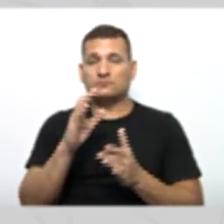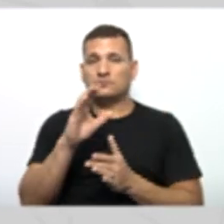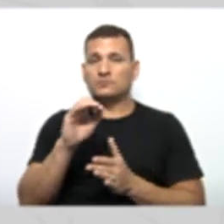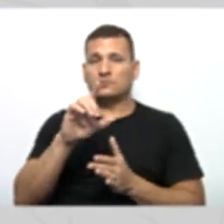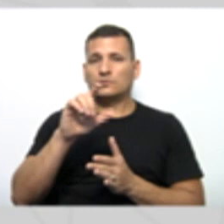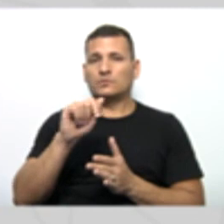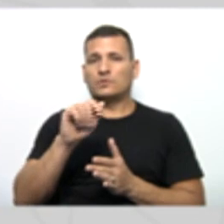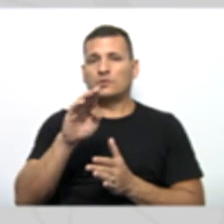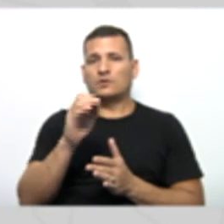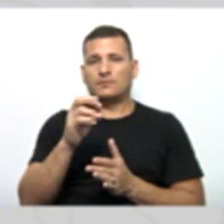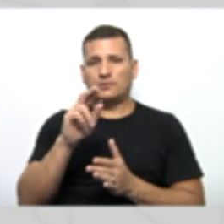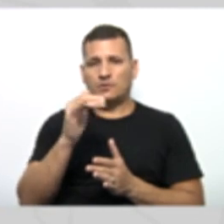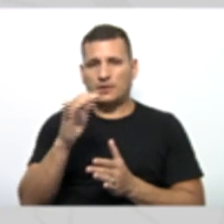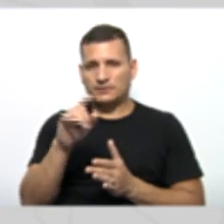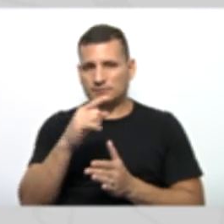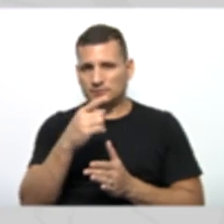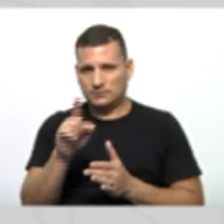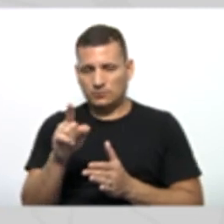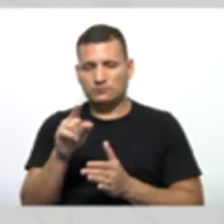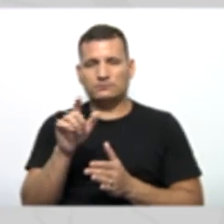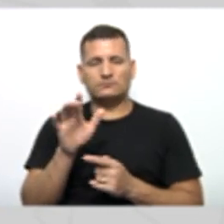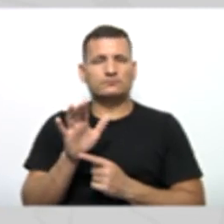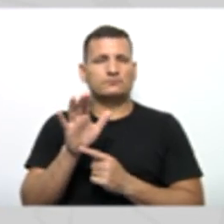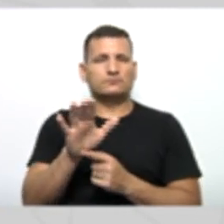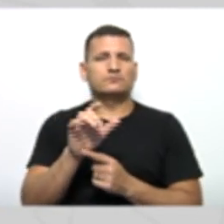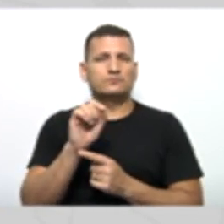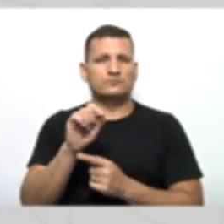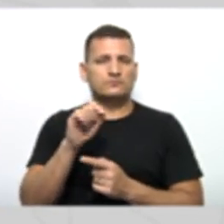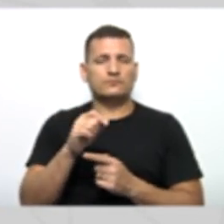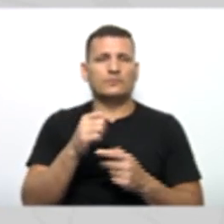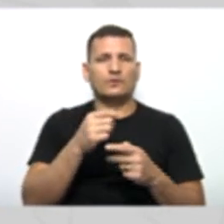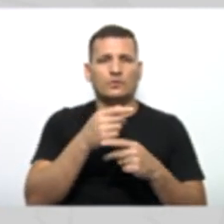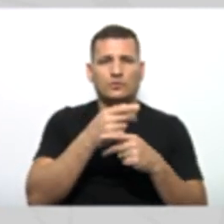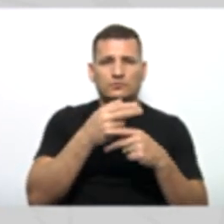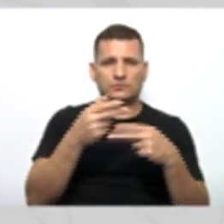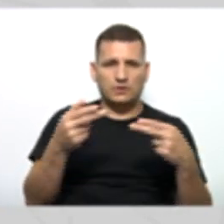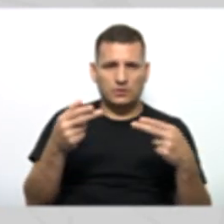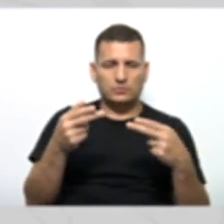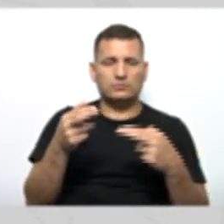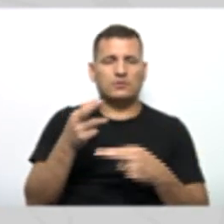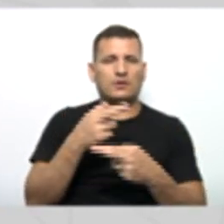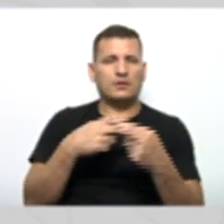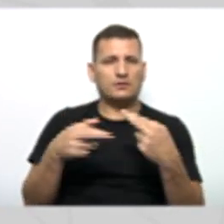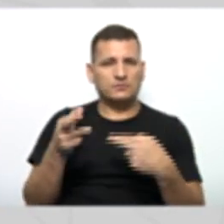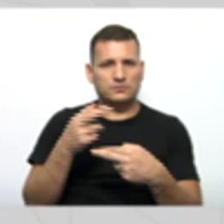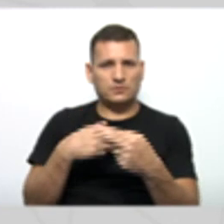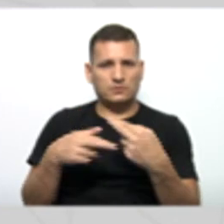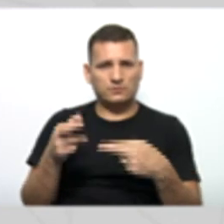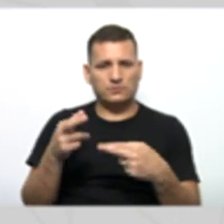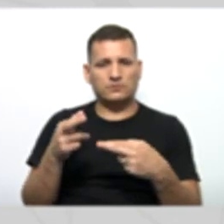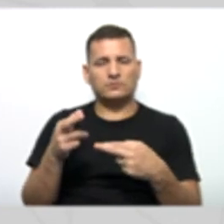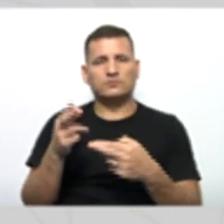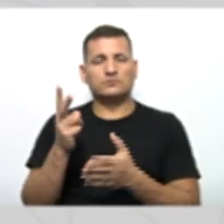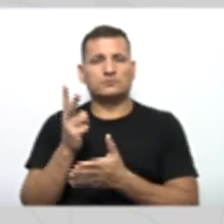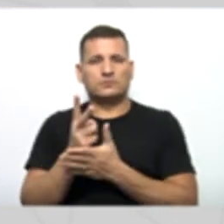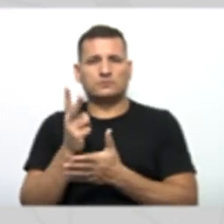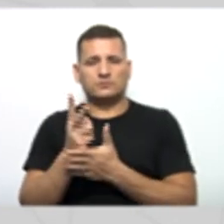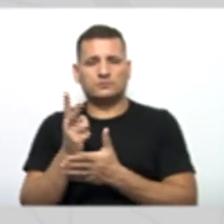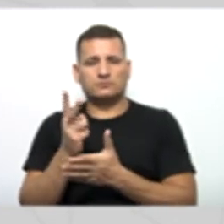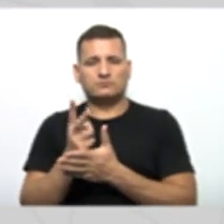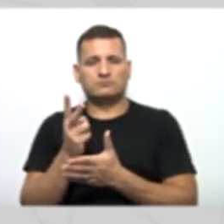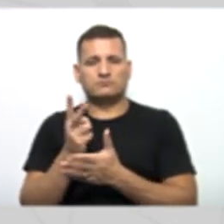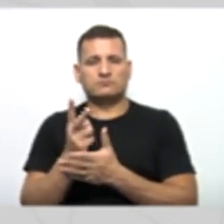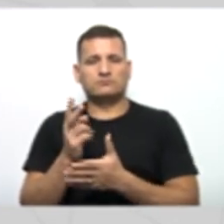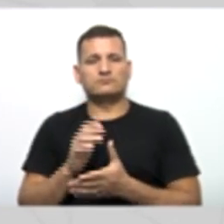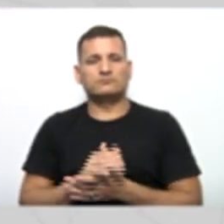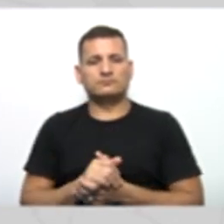colaboração destaca o relacionamento entre o objeto da sua topologia, sempre em destaque. Olha aí,